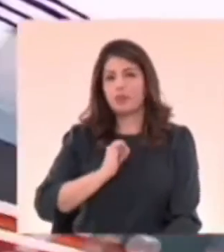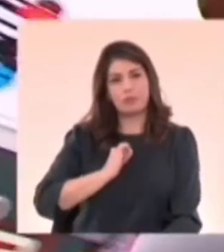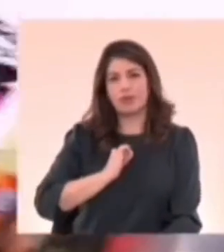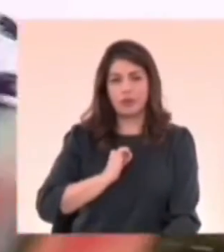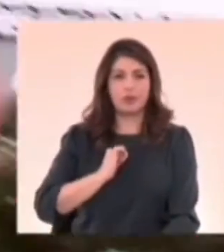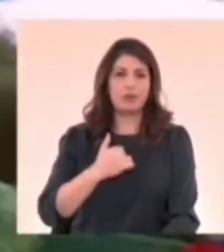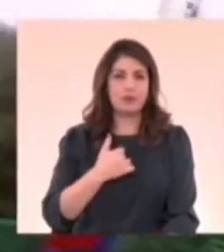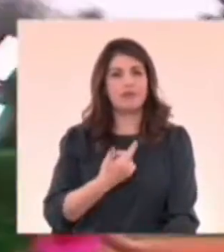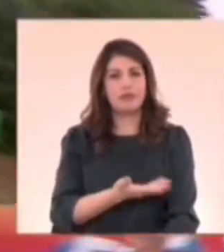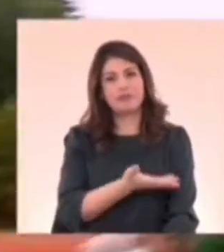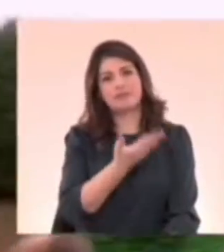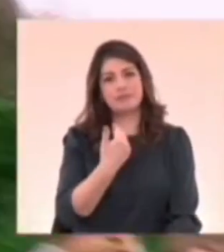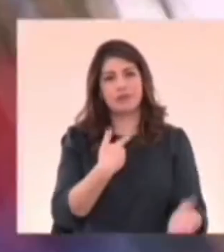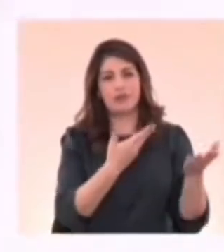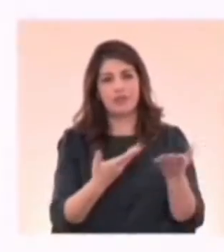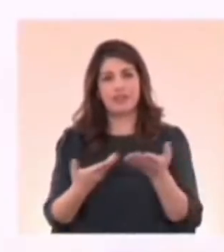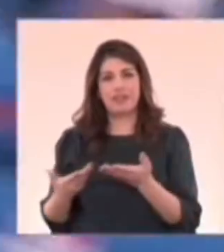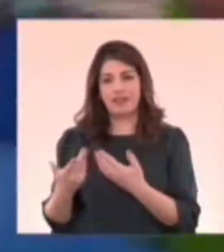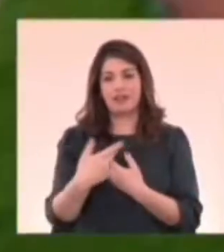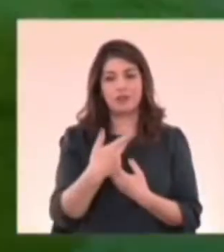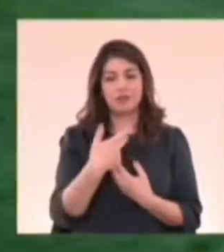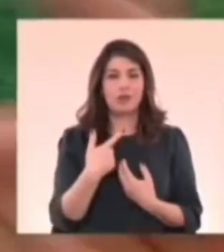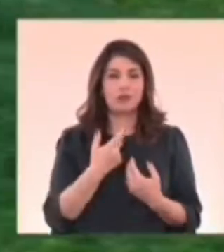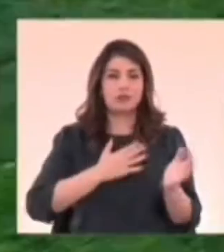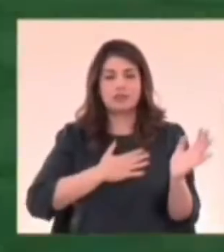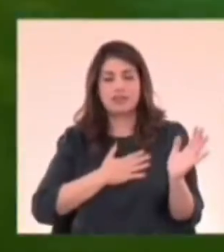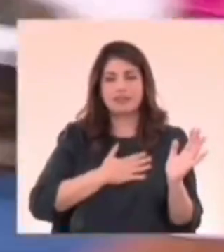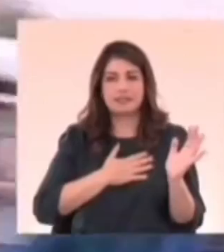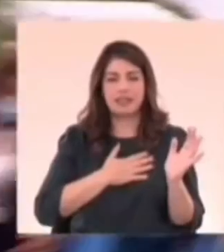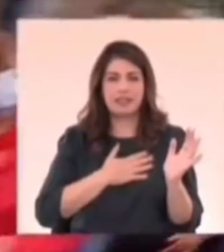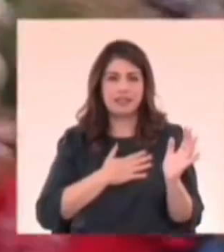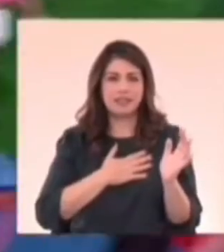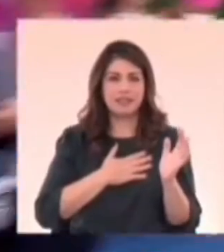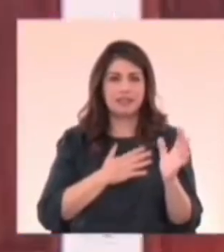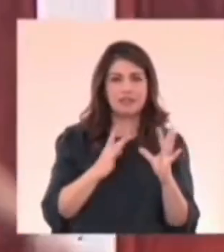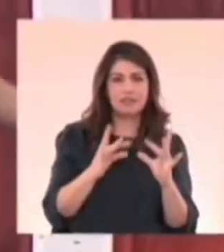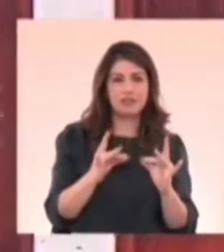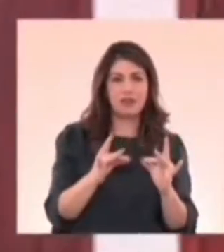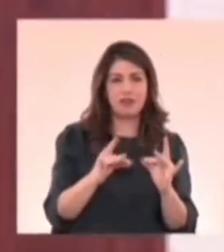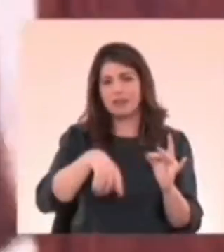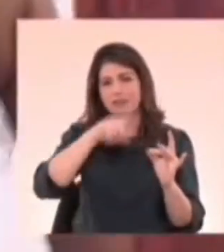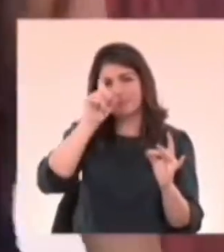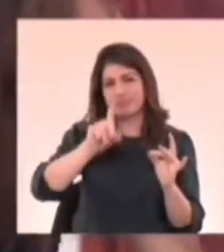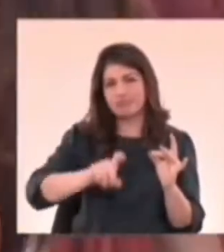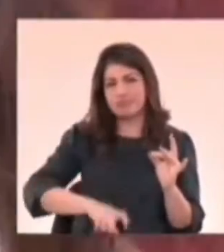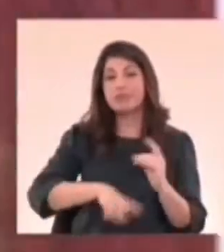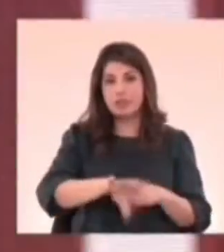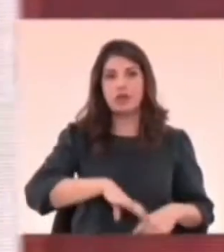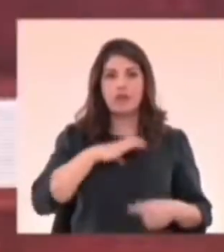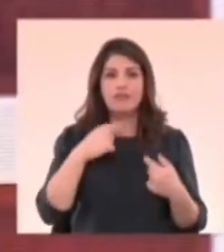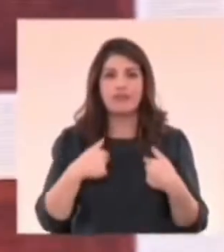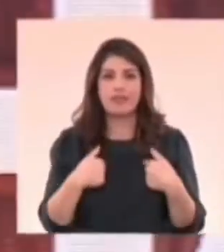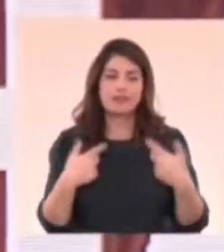hambúrguer para ficar nos dois juntinhos sempre vai lá se tu confias em mim